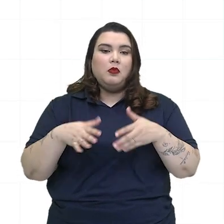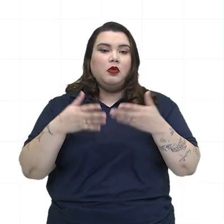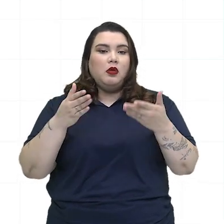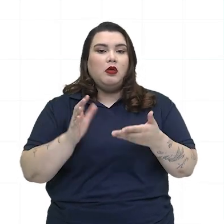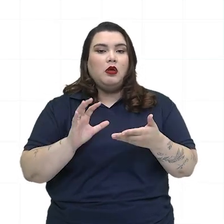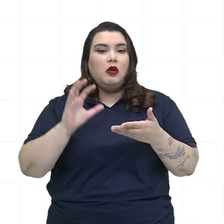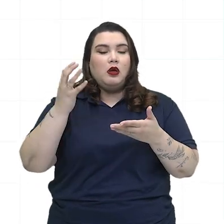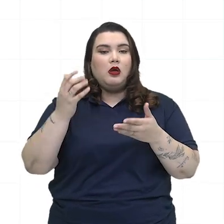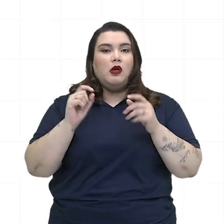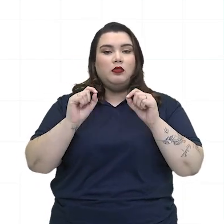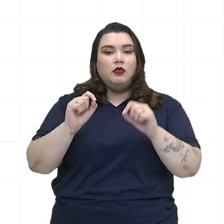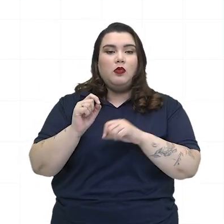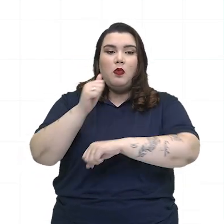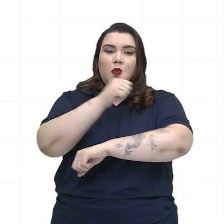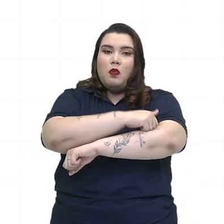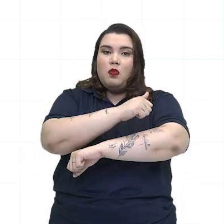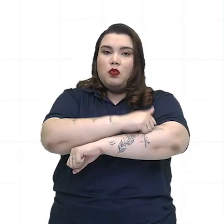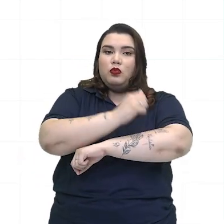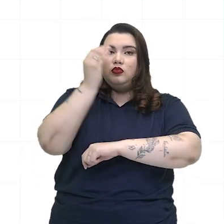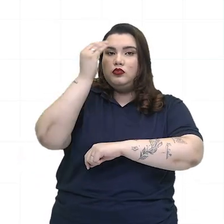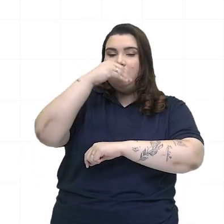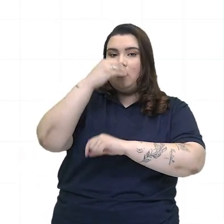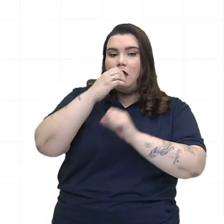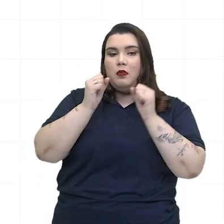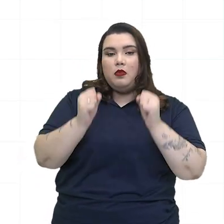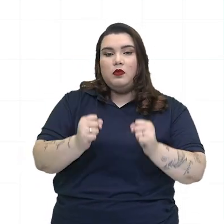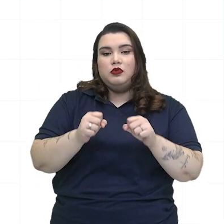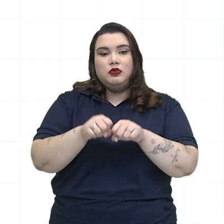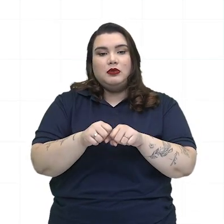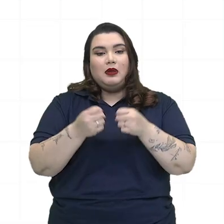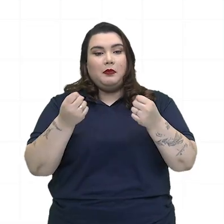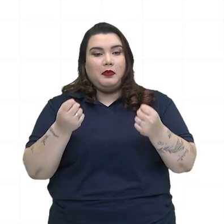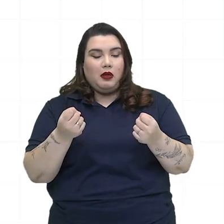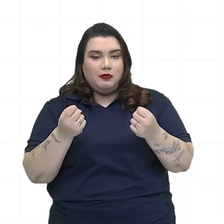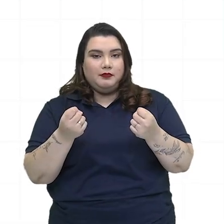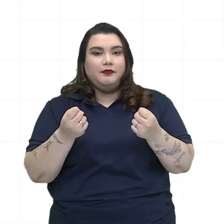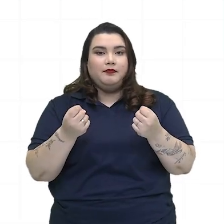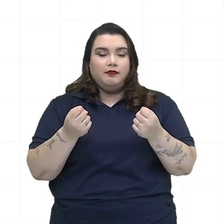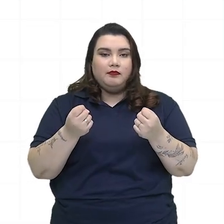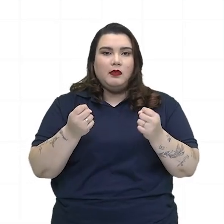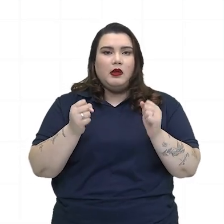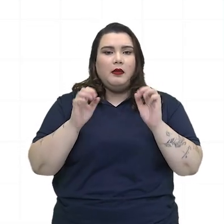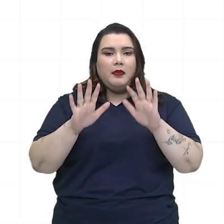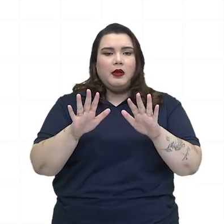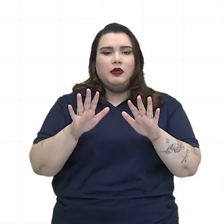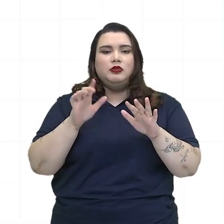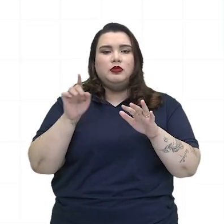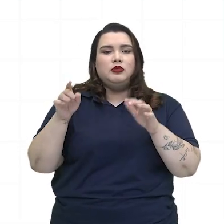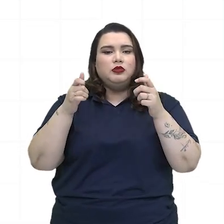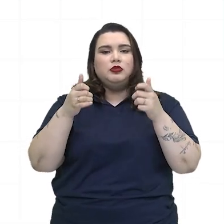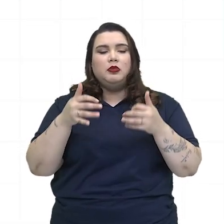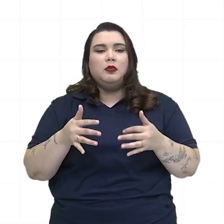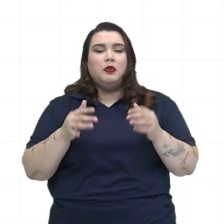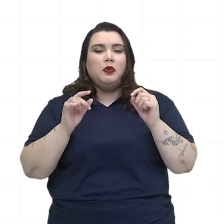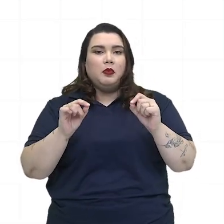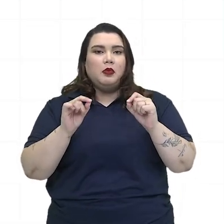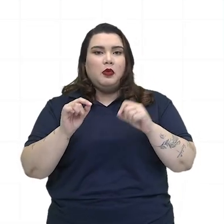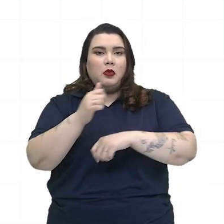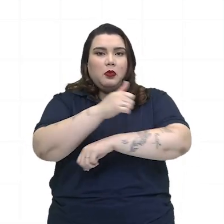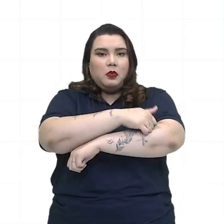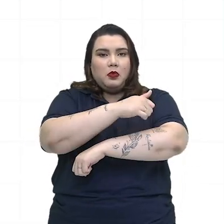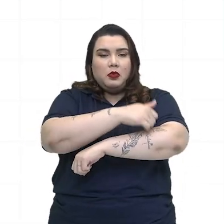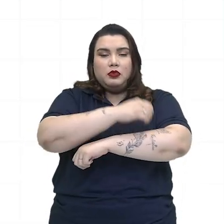São traumas ou enfraquecimento ósseo. Né? No caso, no que diz respeito ao enfraquecimento ósseo, basicamente pode ser